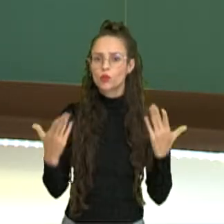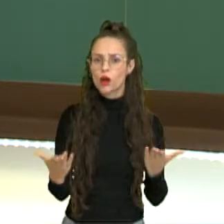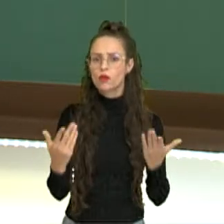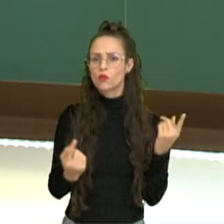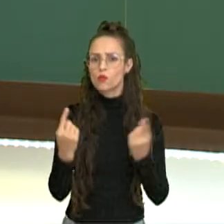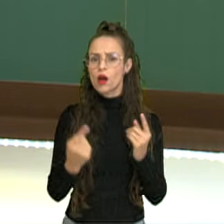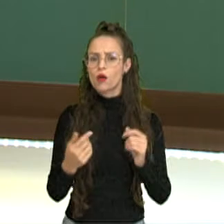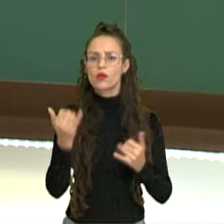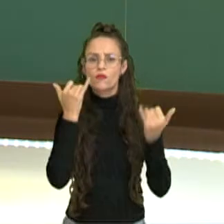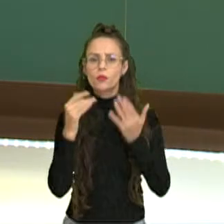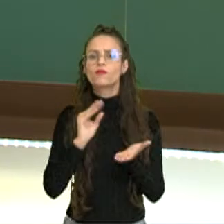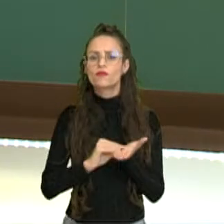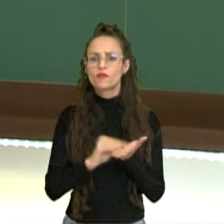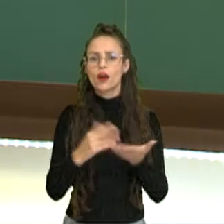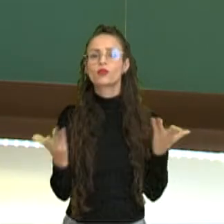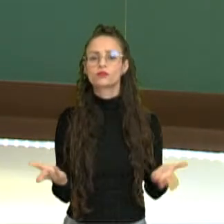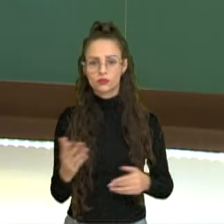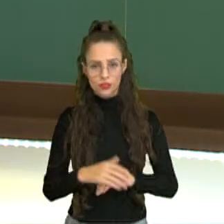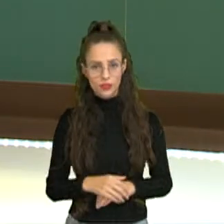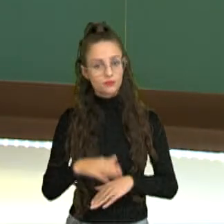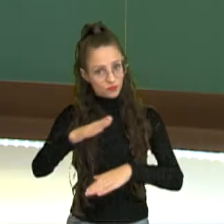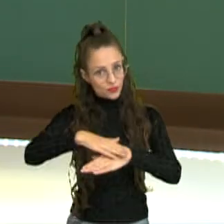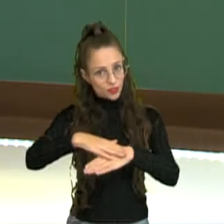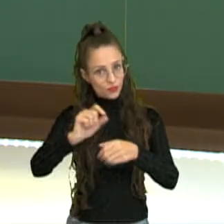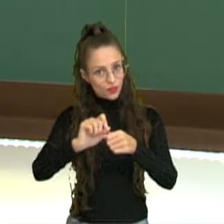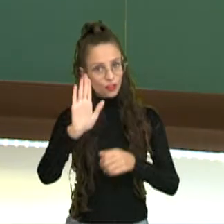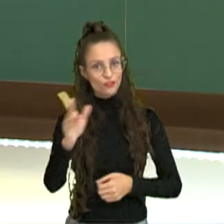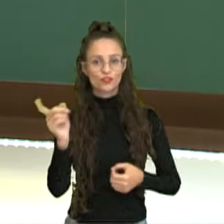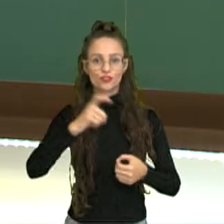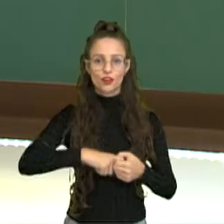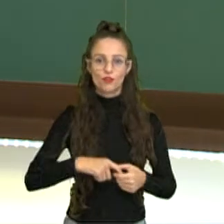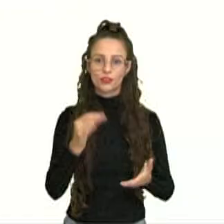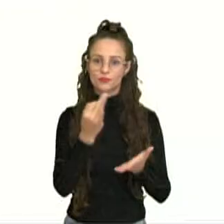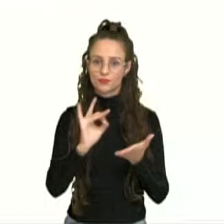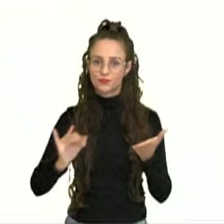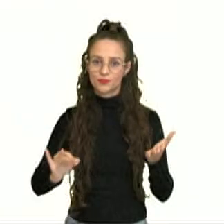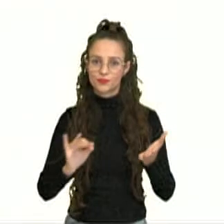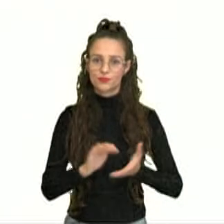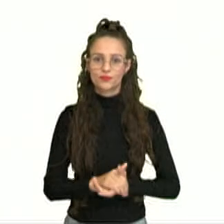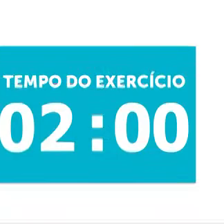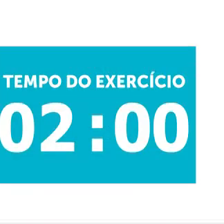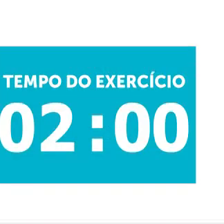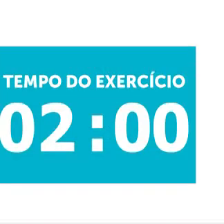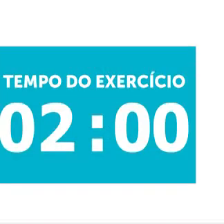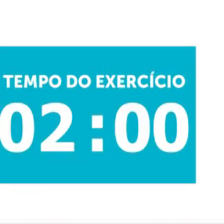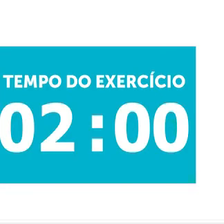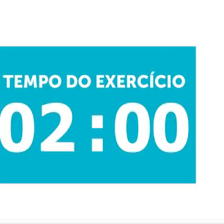informação não está presente? Faz aí, que eu volto a seguir, conferir contigo.